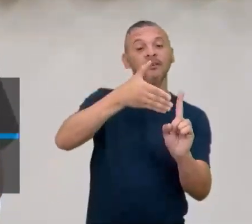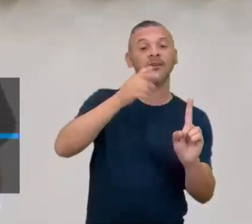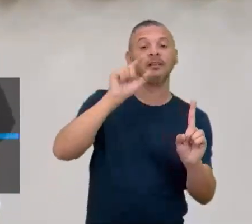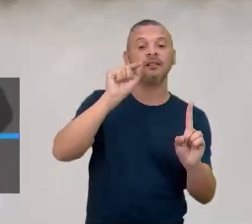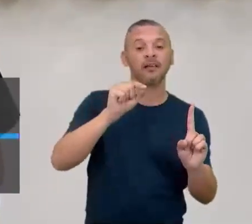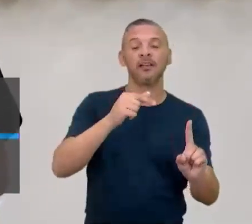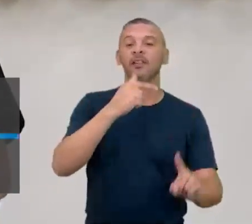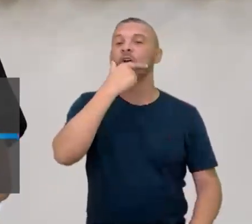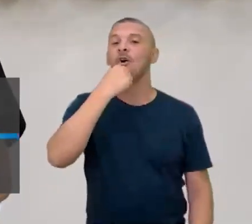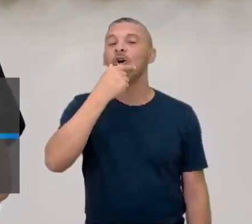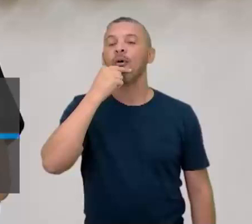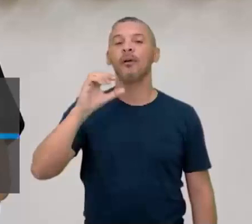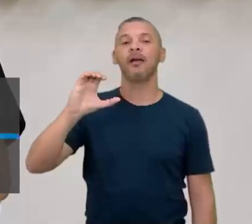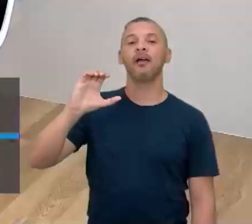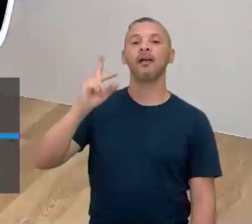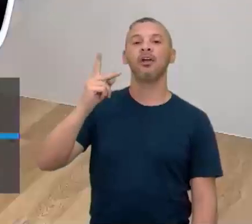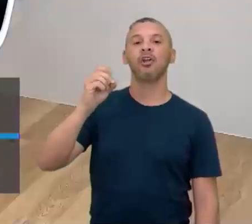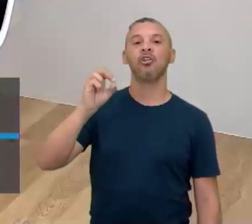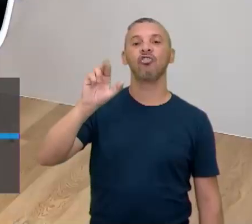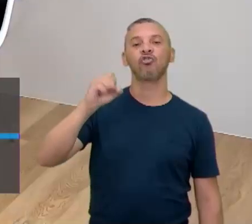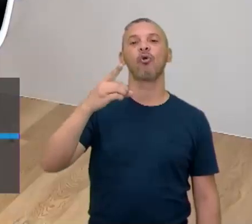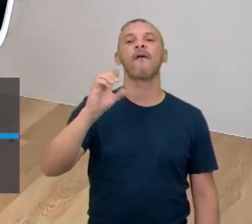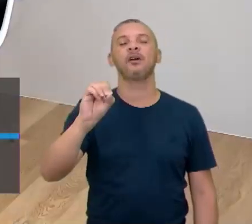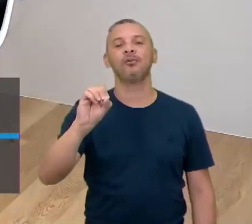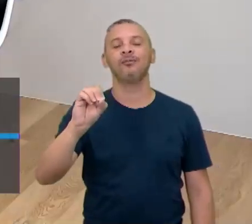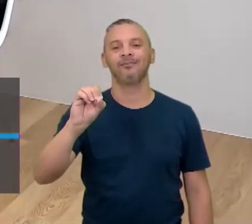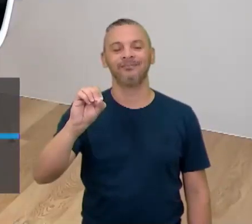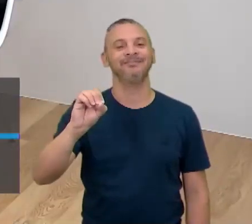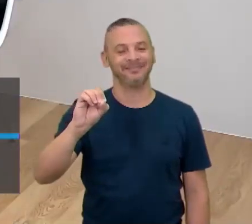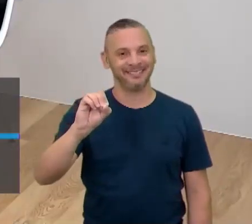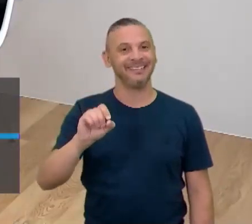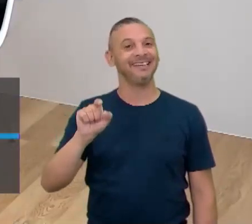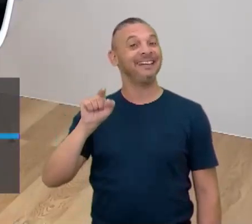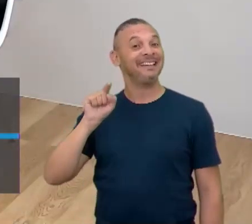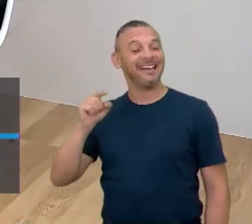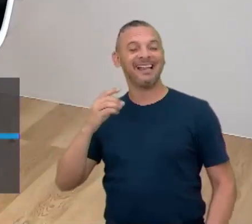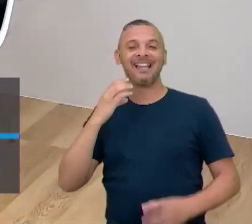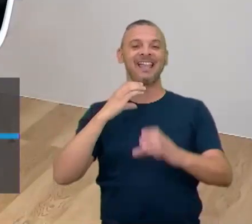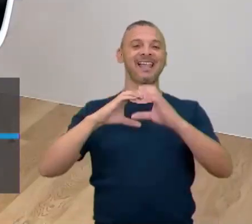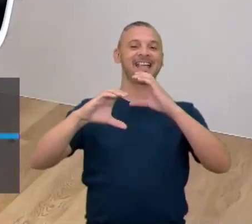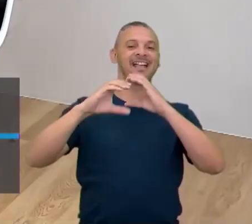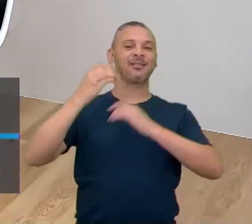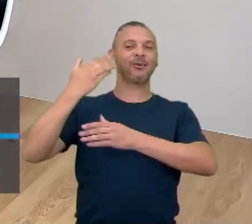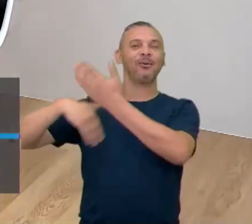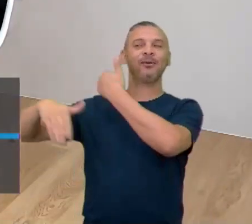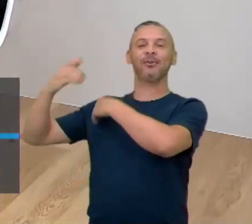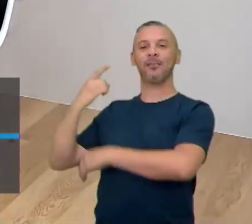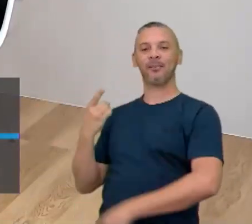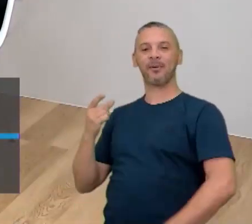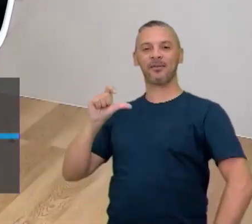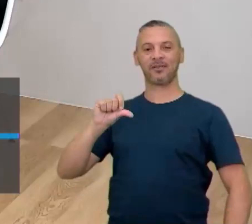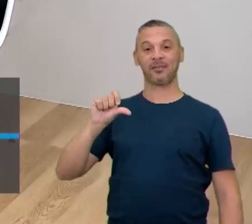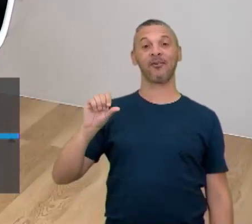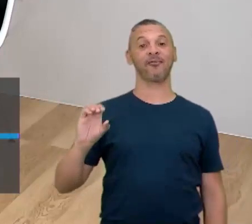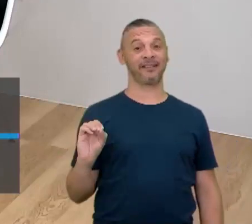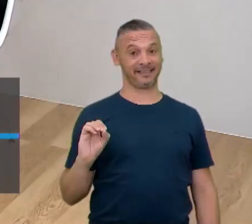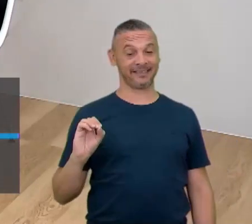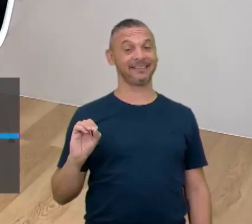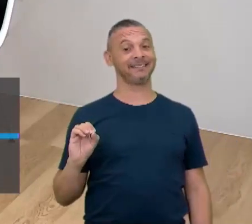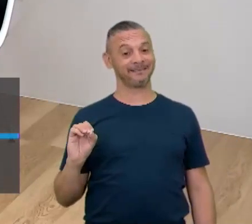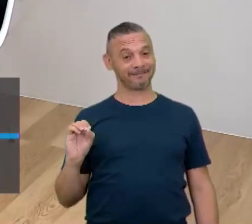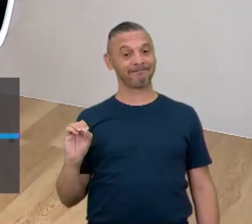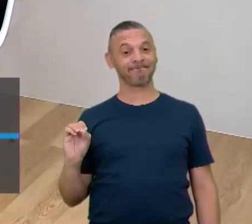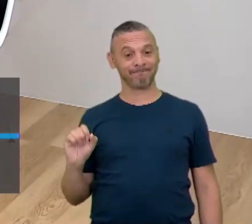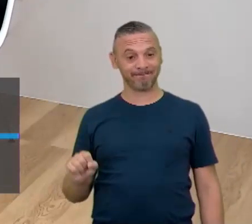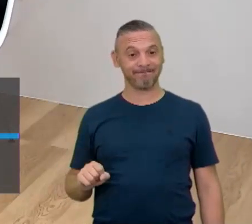era o Chorão do Charlie Brown. Ah, o Chorão do Charlie Brown. Olha, era década de 90. Isso. Década de 90,